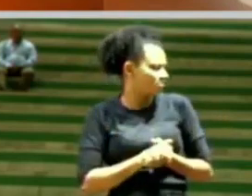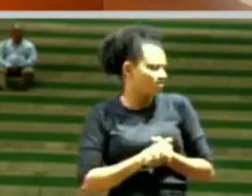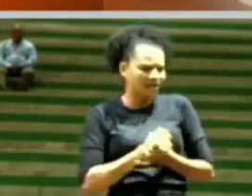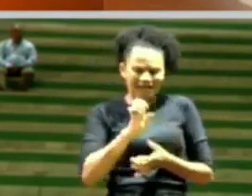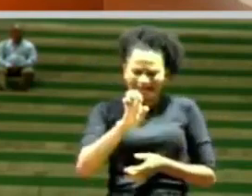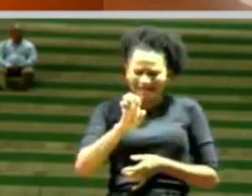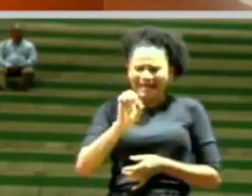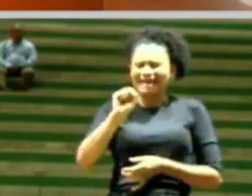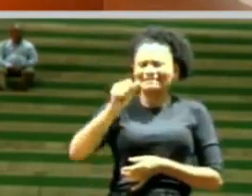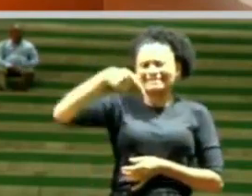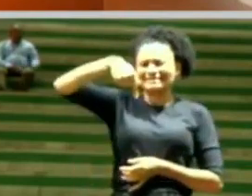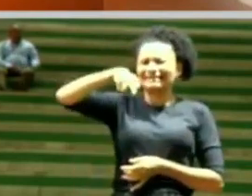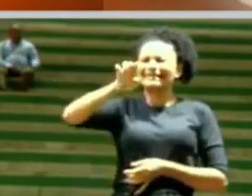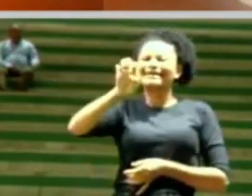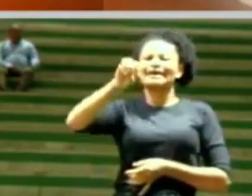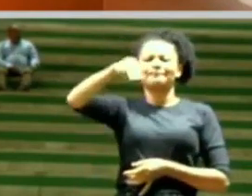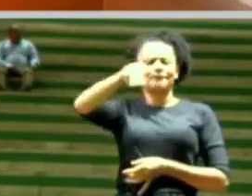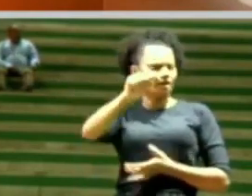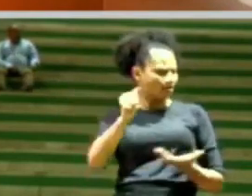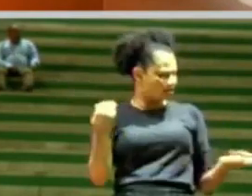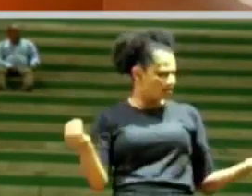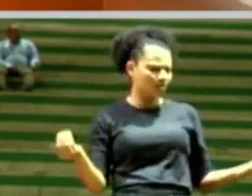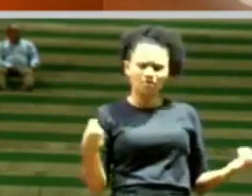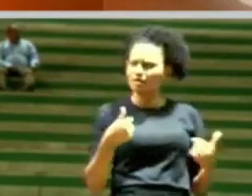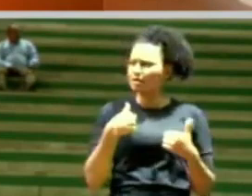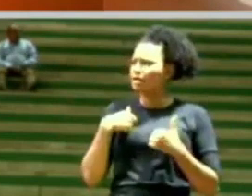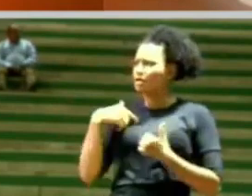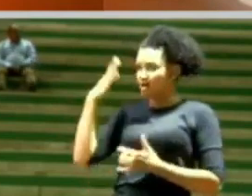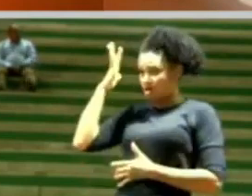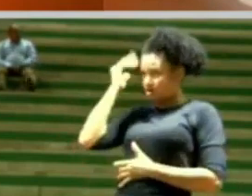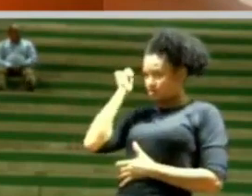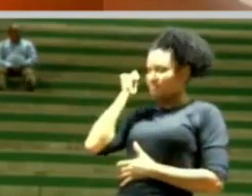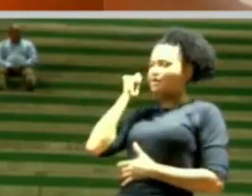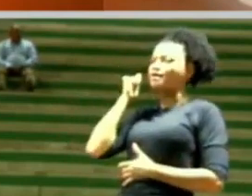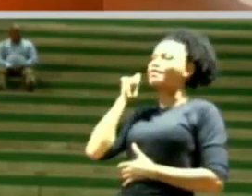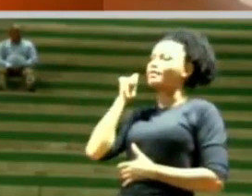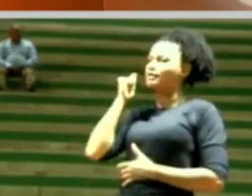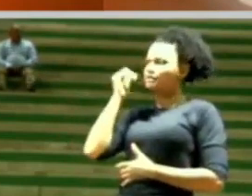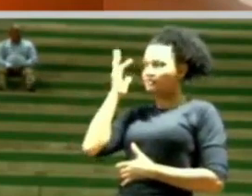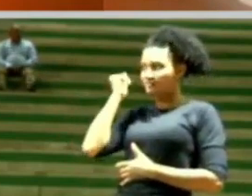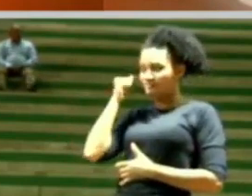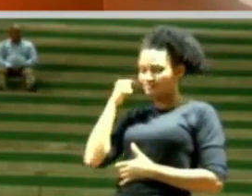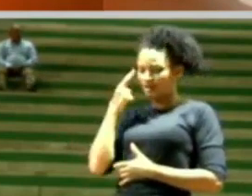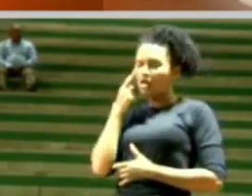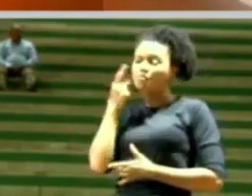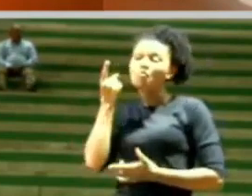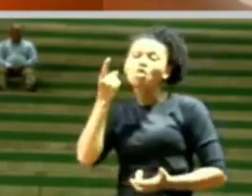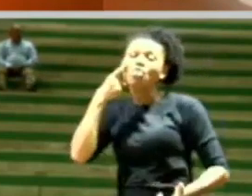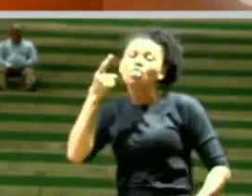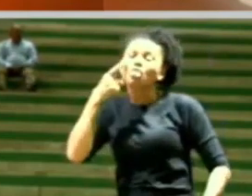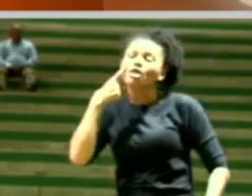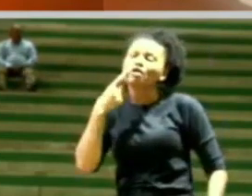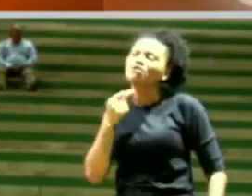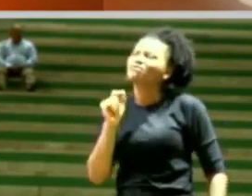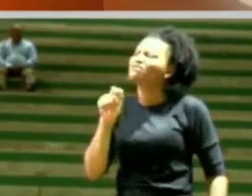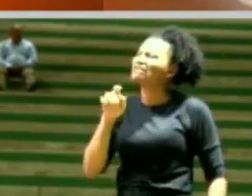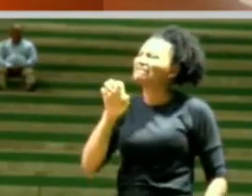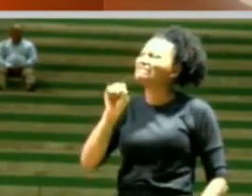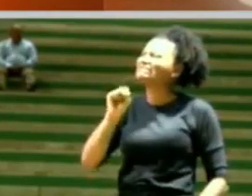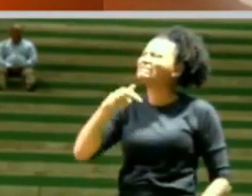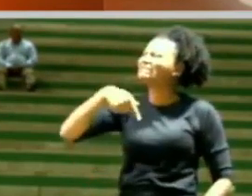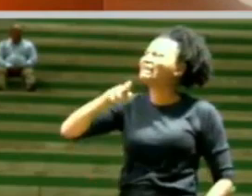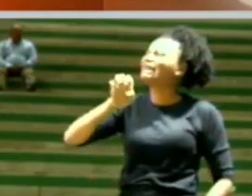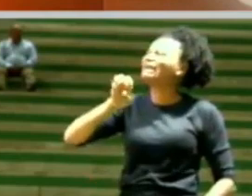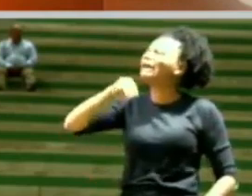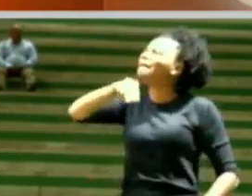Assim mesmo. Eu sabia o que ele queria dizer, mas como eu queria ir longe, eu perguntava: esquema?